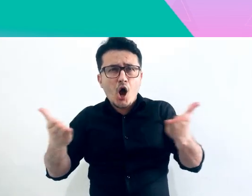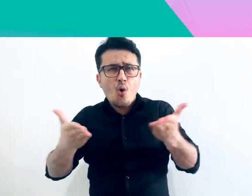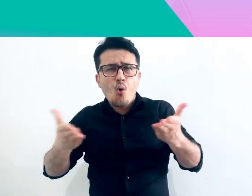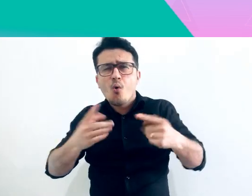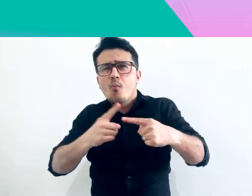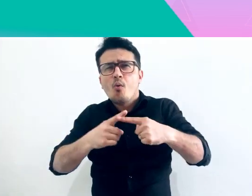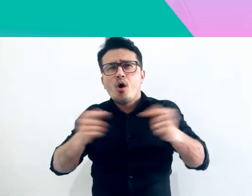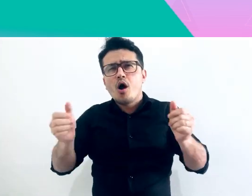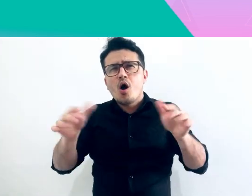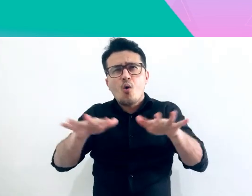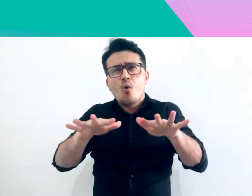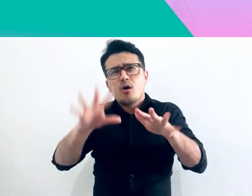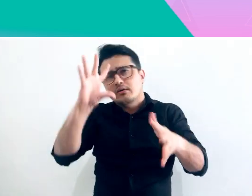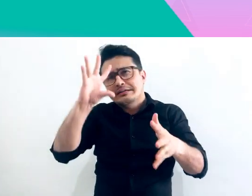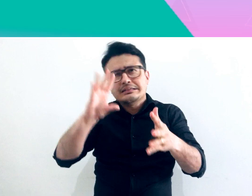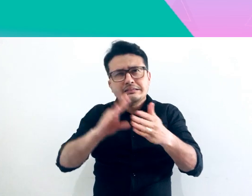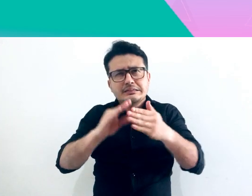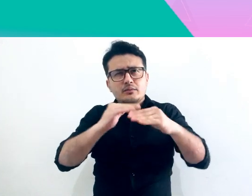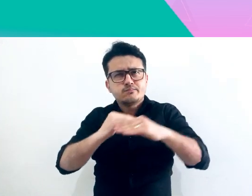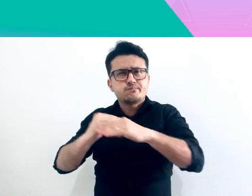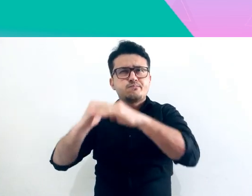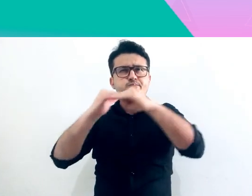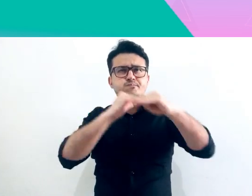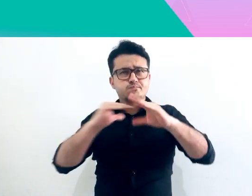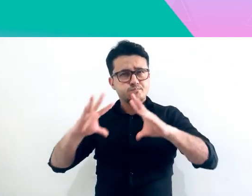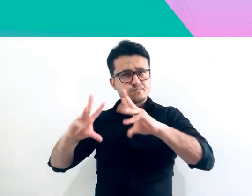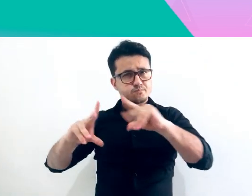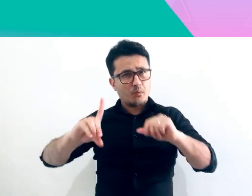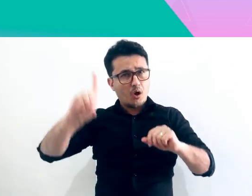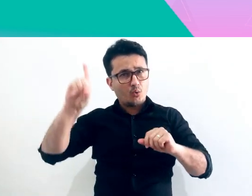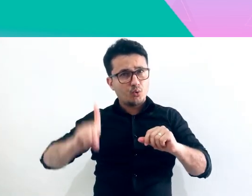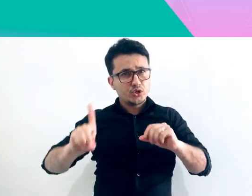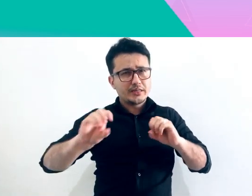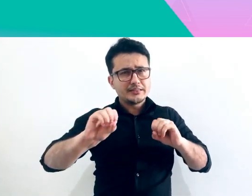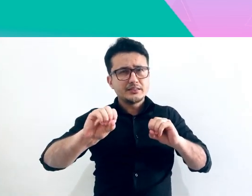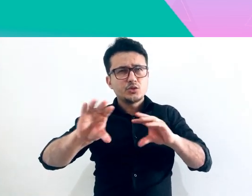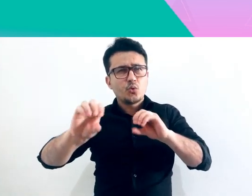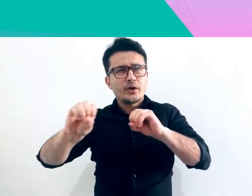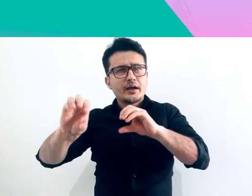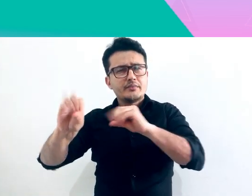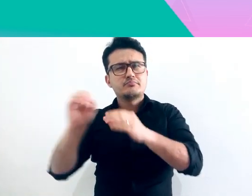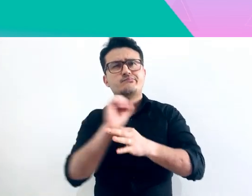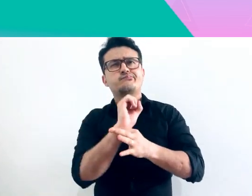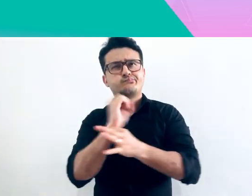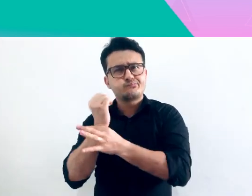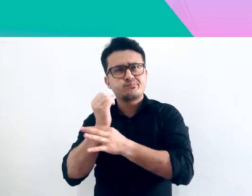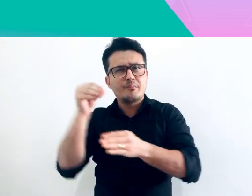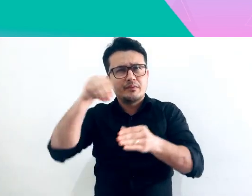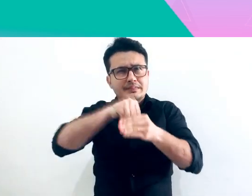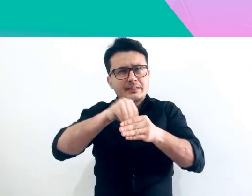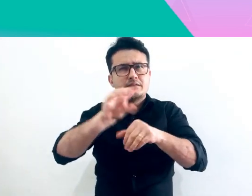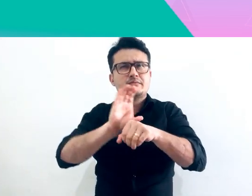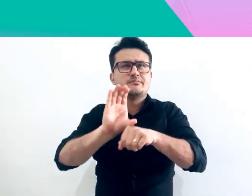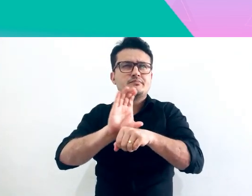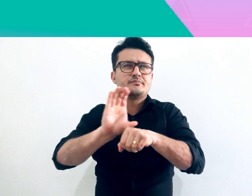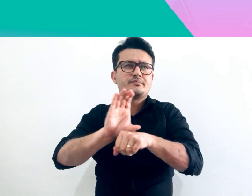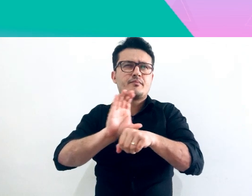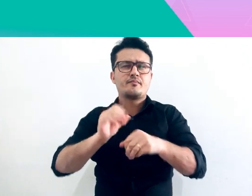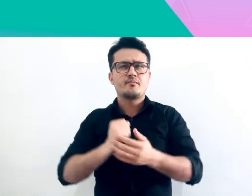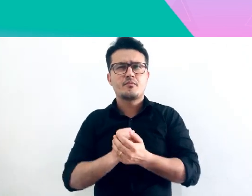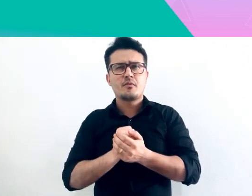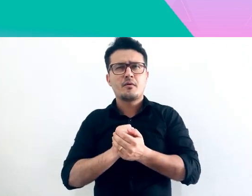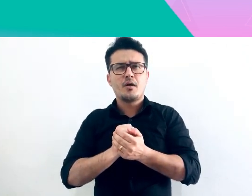porque a inclusão, ou seja, a igualdade de todos ao direito à educação, está garantido em nossa Constituição.